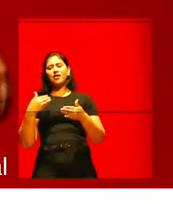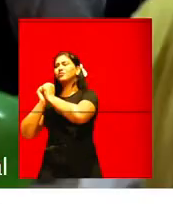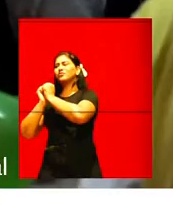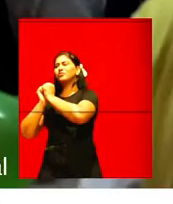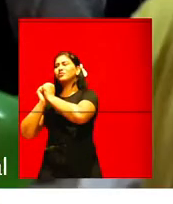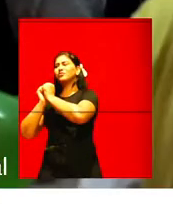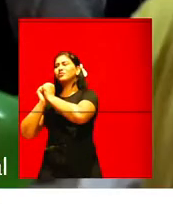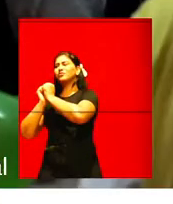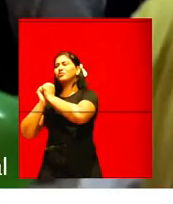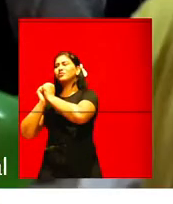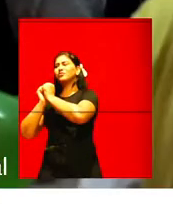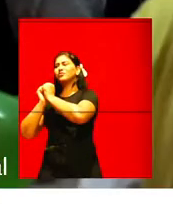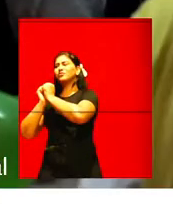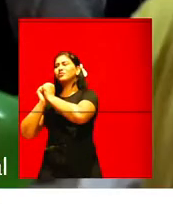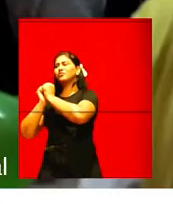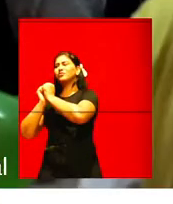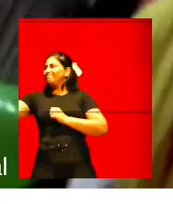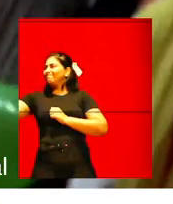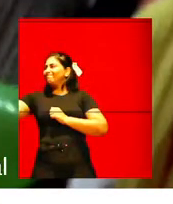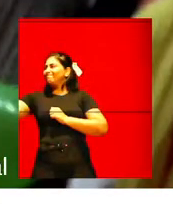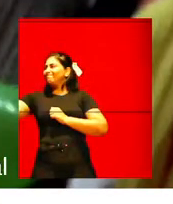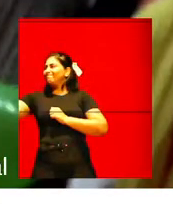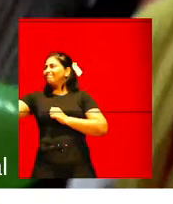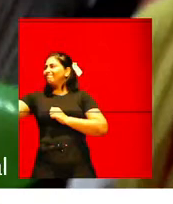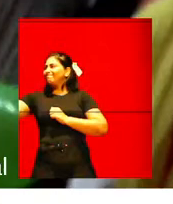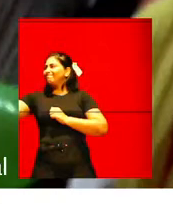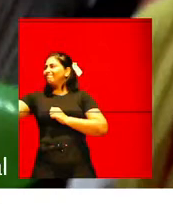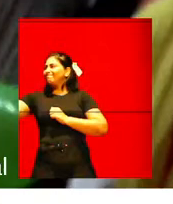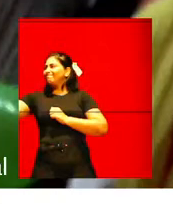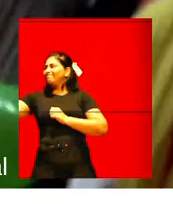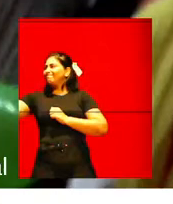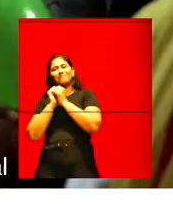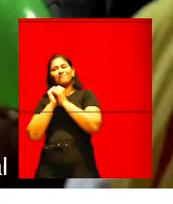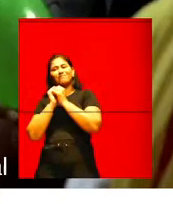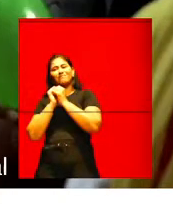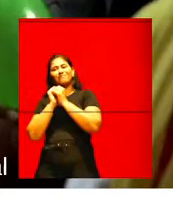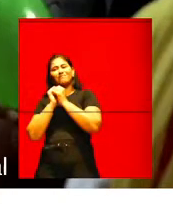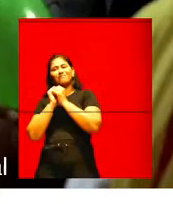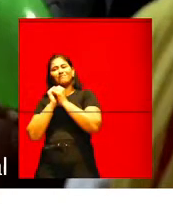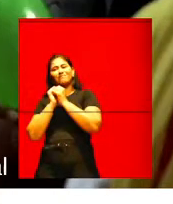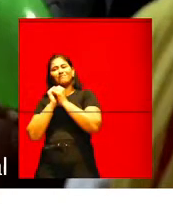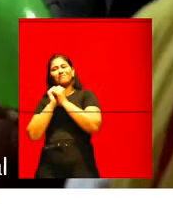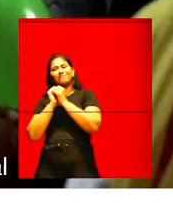Quero em cima, embaixo. Sobe.